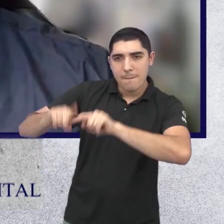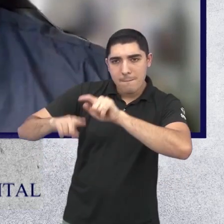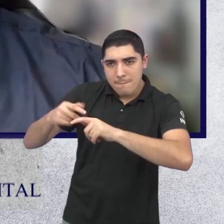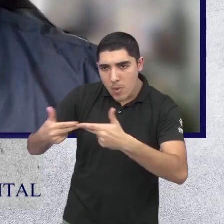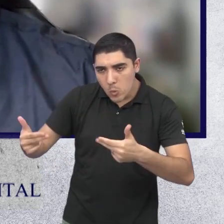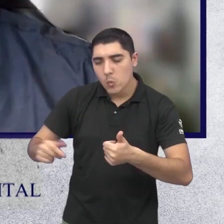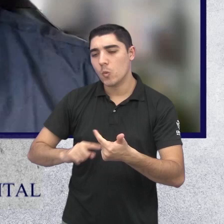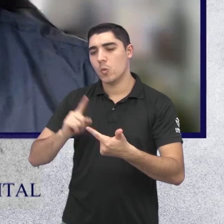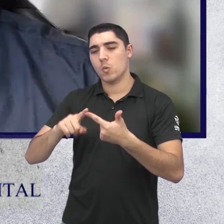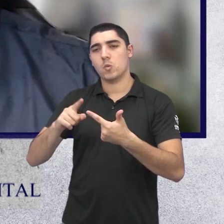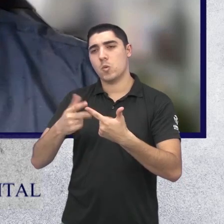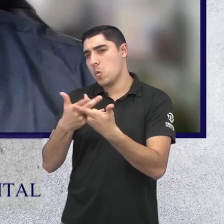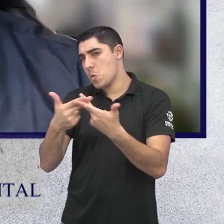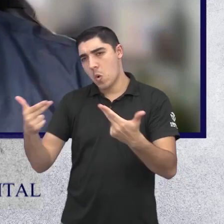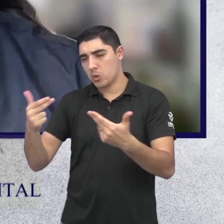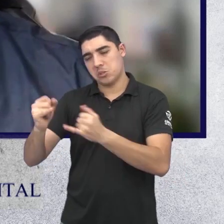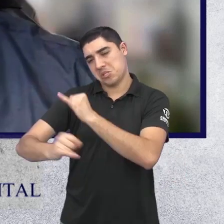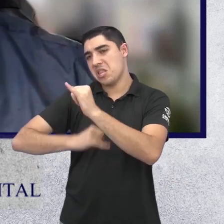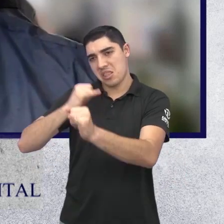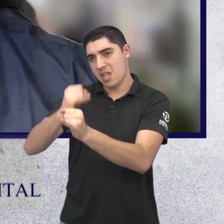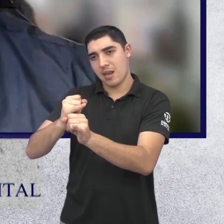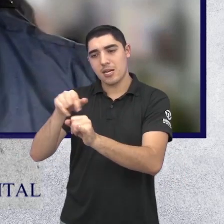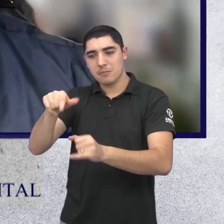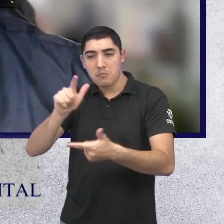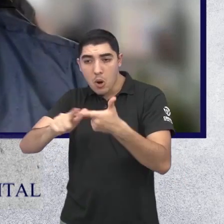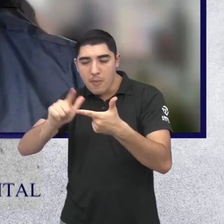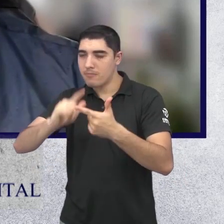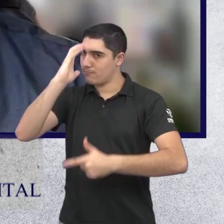né, soluções digitais, por exemplo.